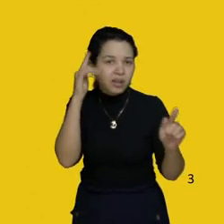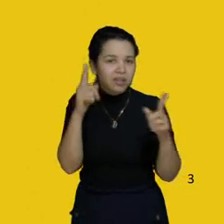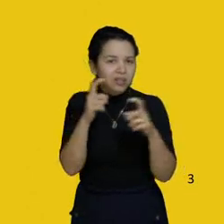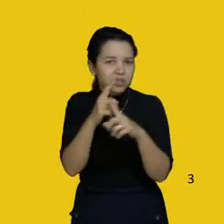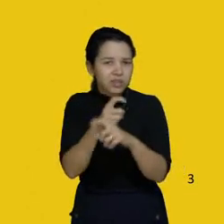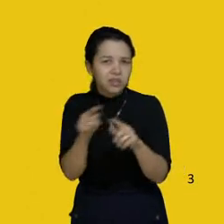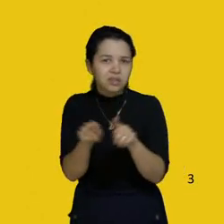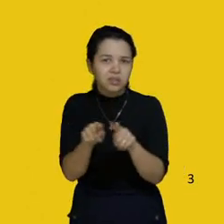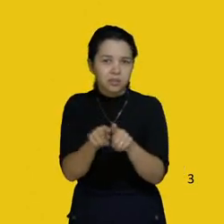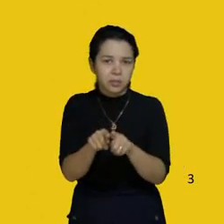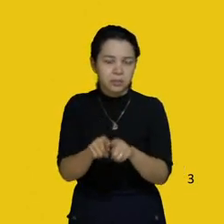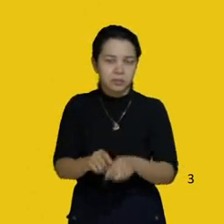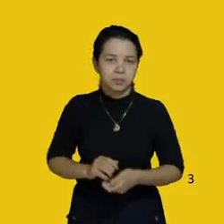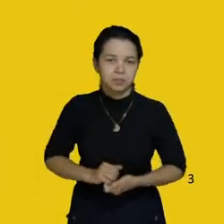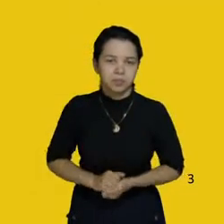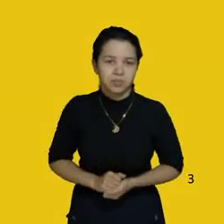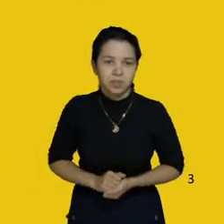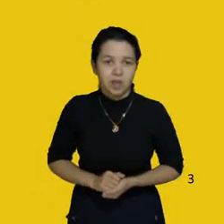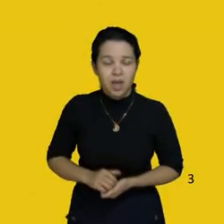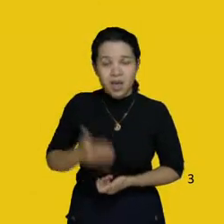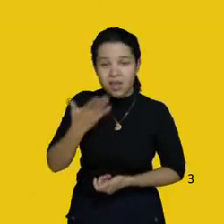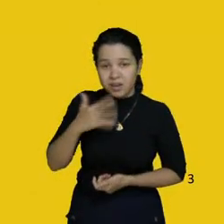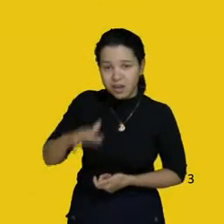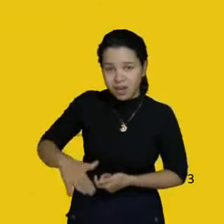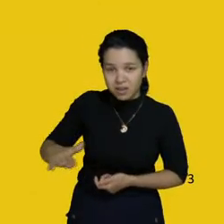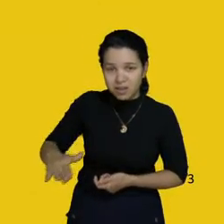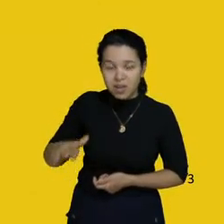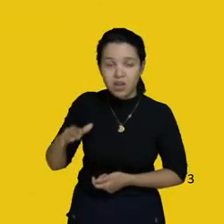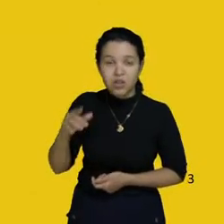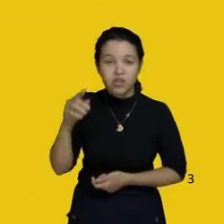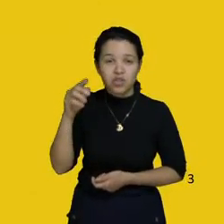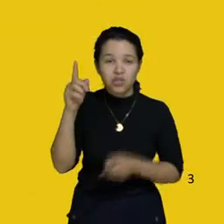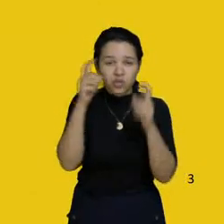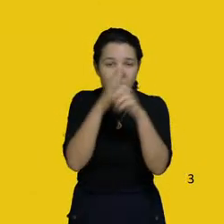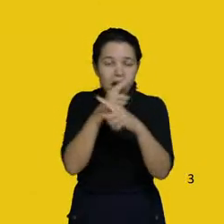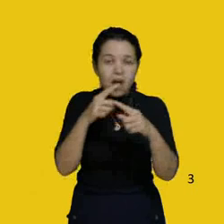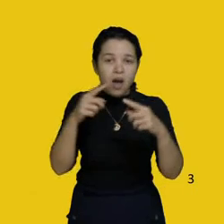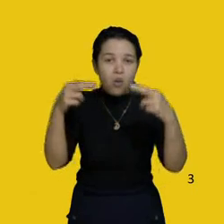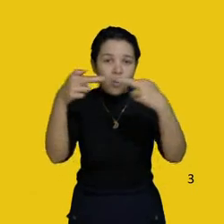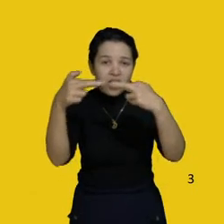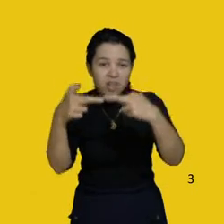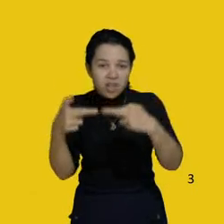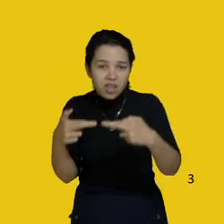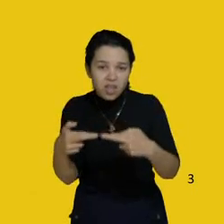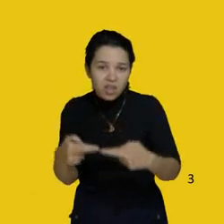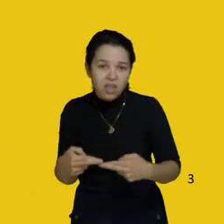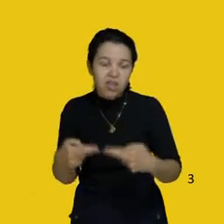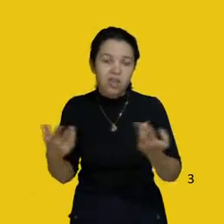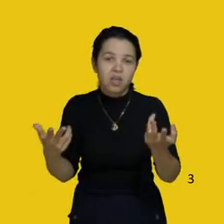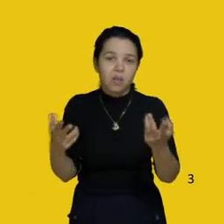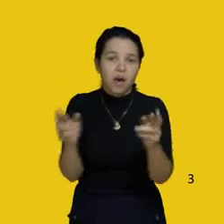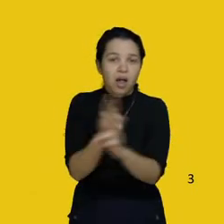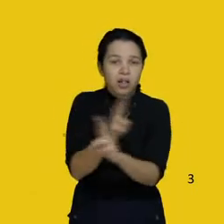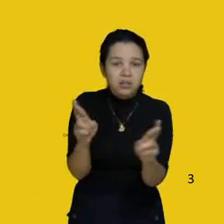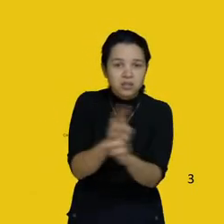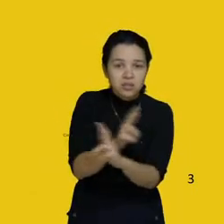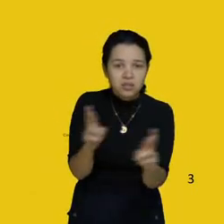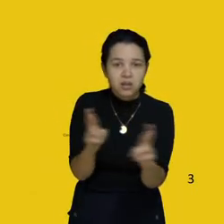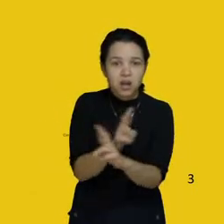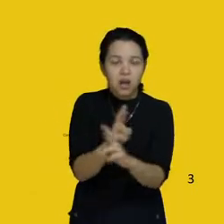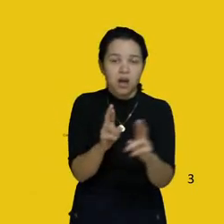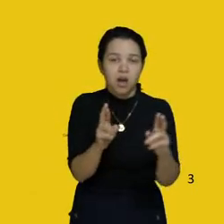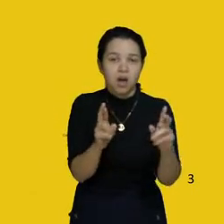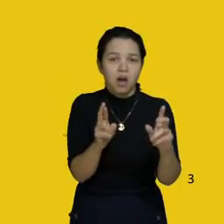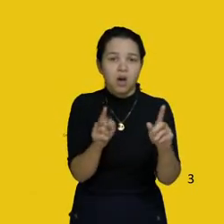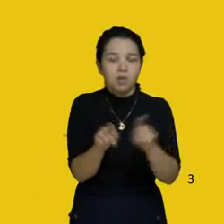palavra os pequenininhos dificuldade em rimar conhecer fazer essa relação contar as sílabas né e no